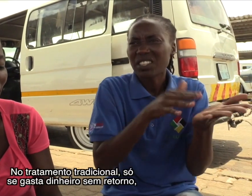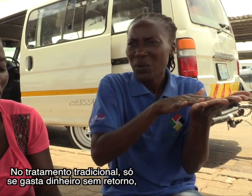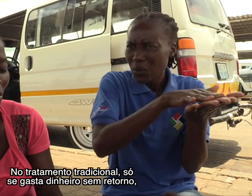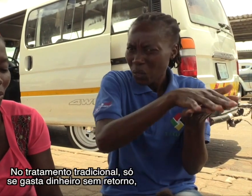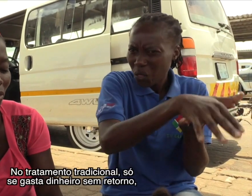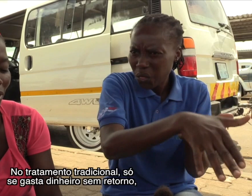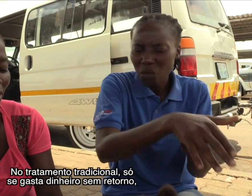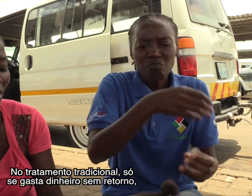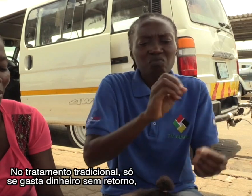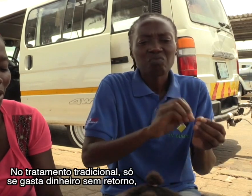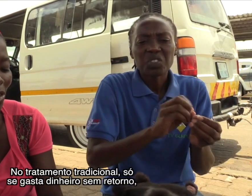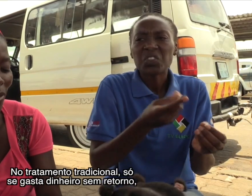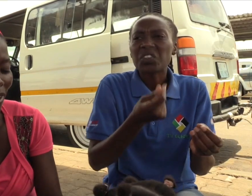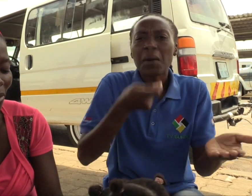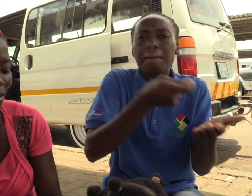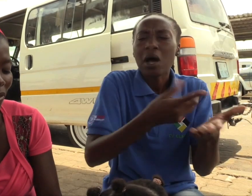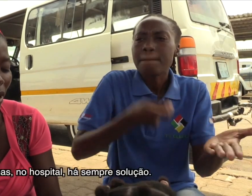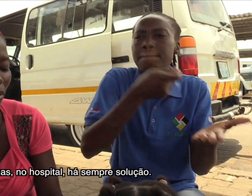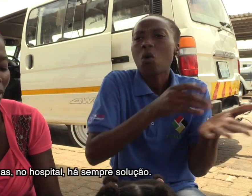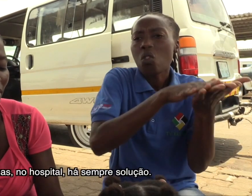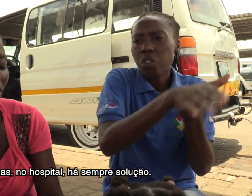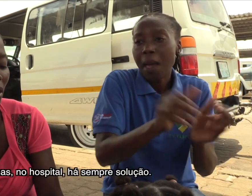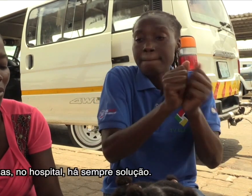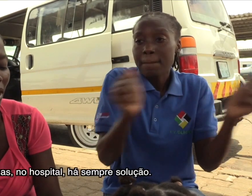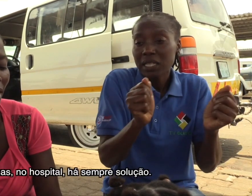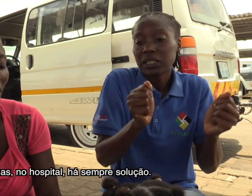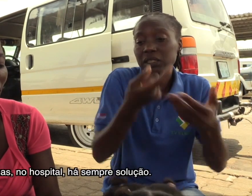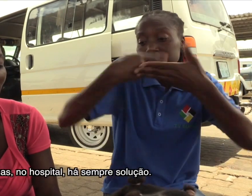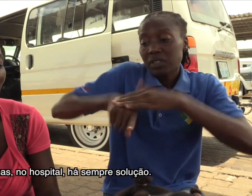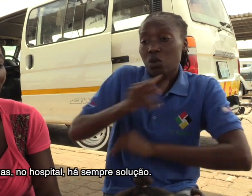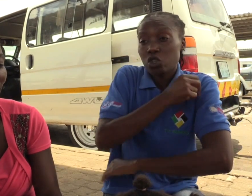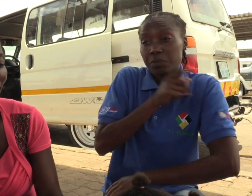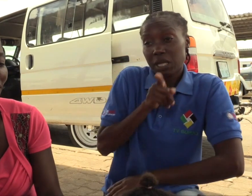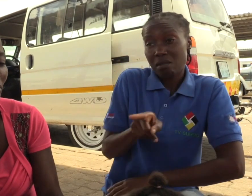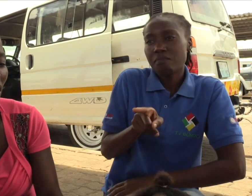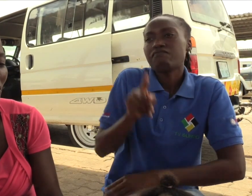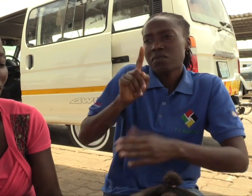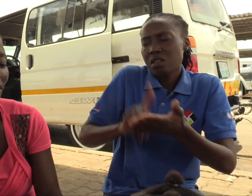só se gasta dinheiro sem retorno. Mas no hospital, há sempre solução.